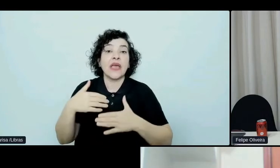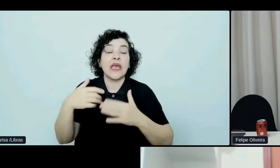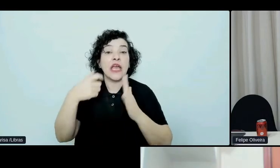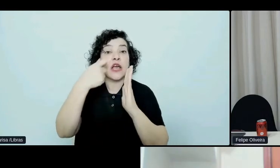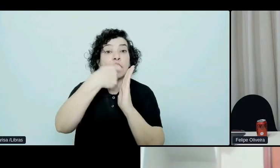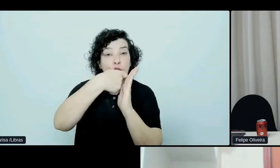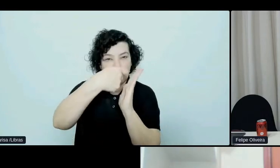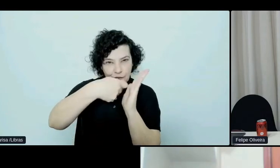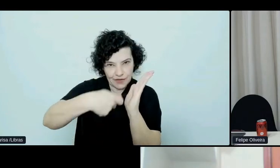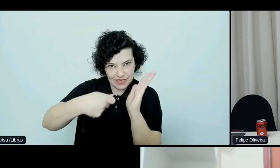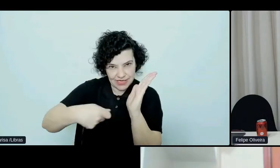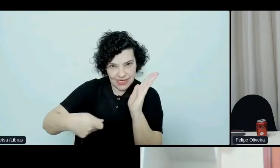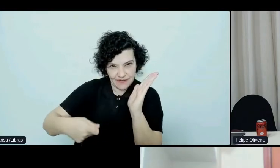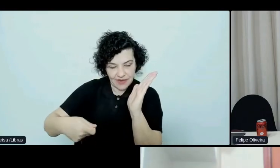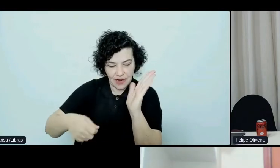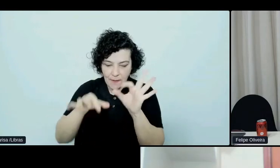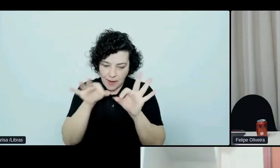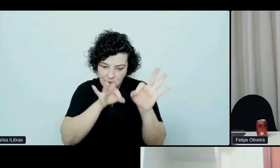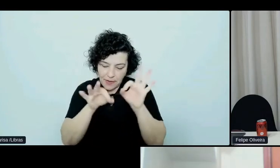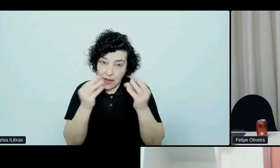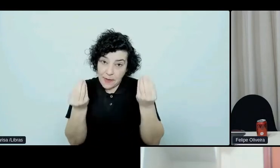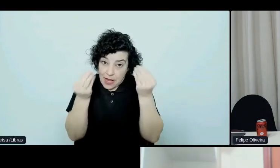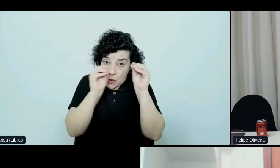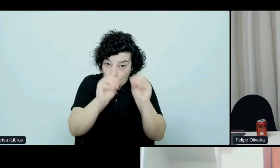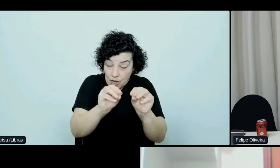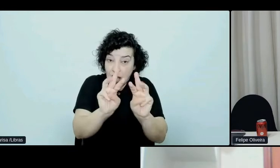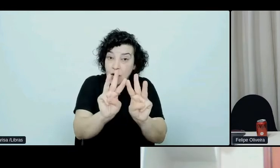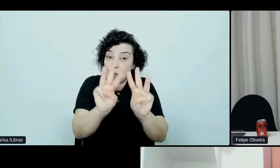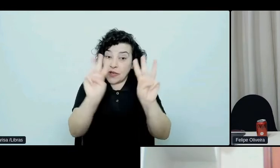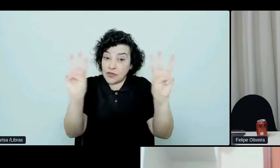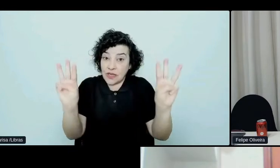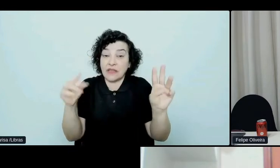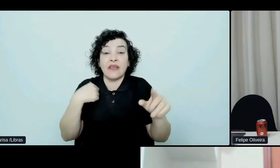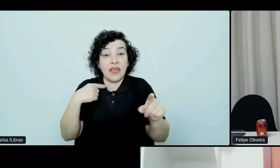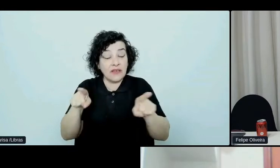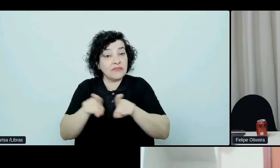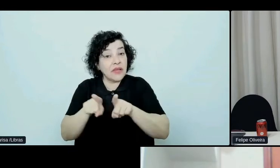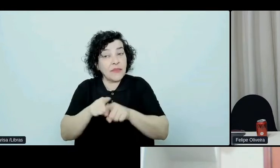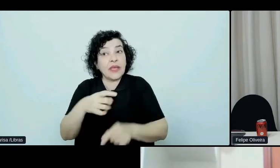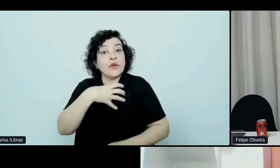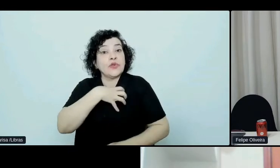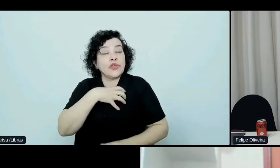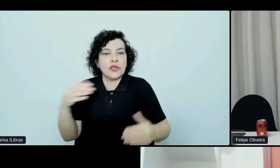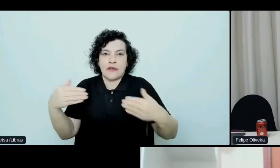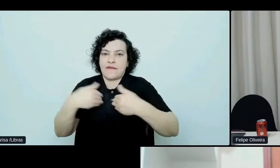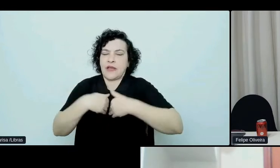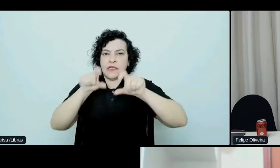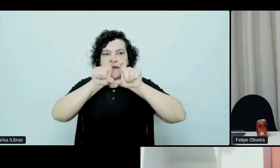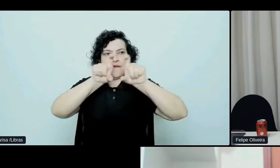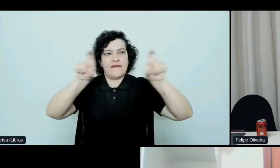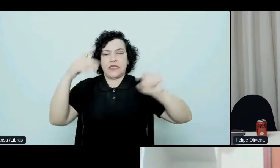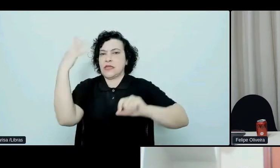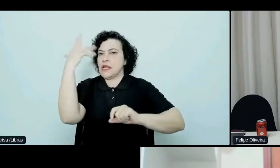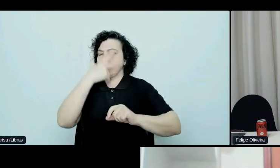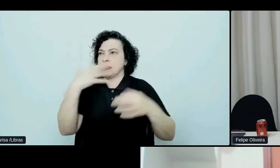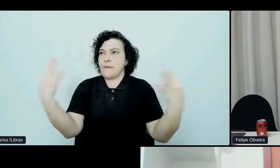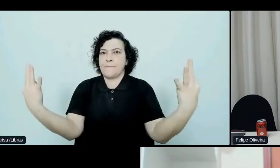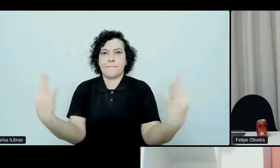de uma maneira muito formal. Eu estou me cuidando aqui para tentar falar mais normalzinho,